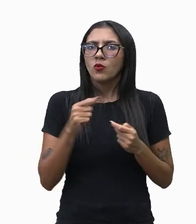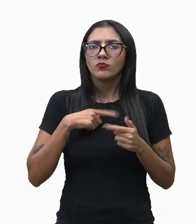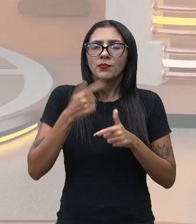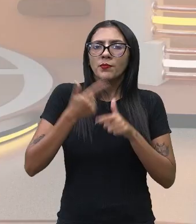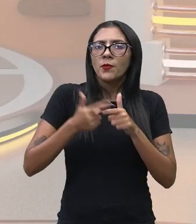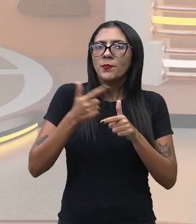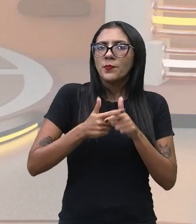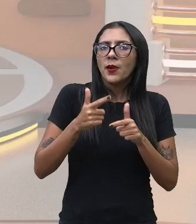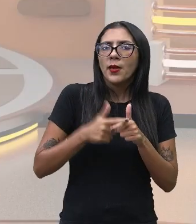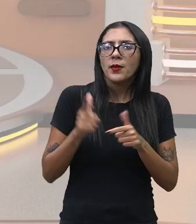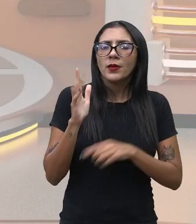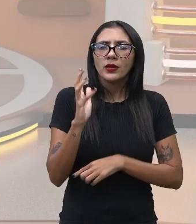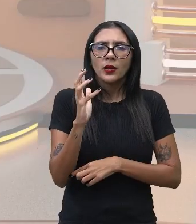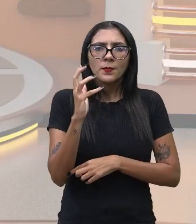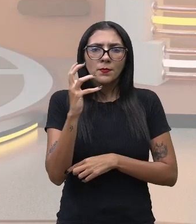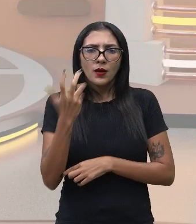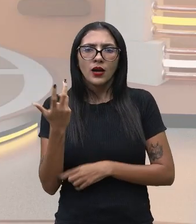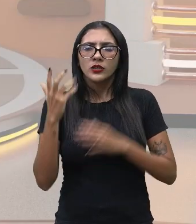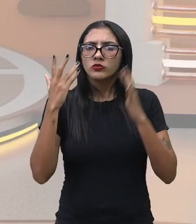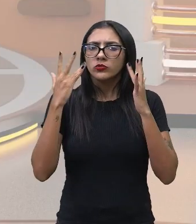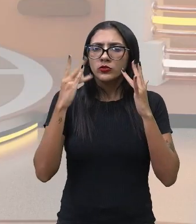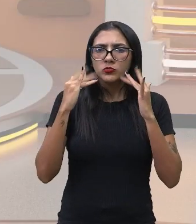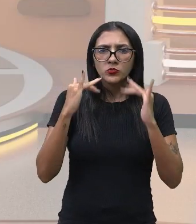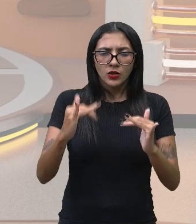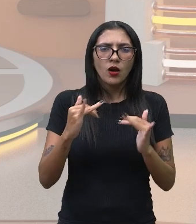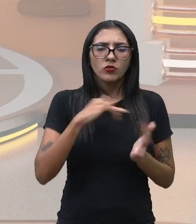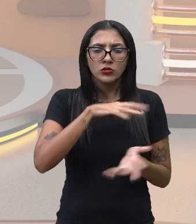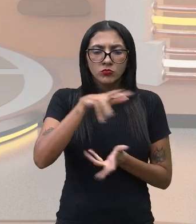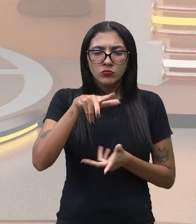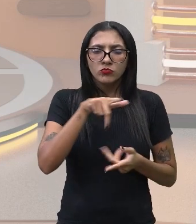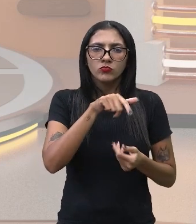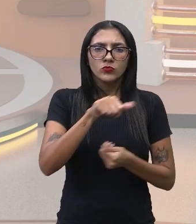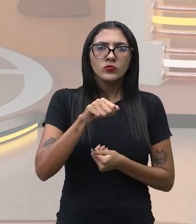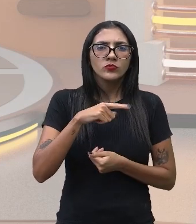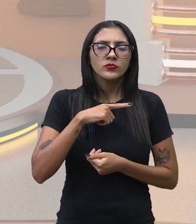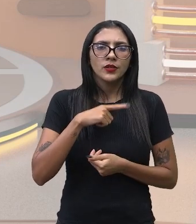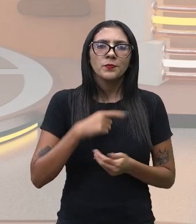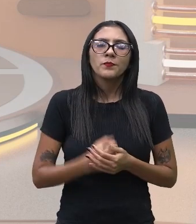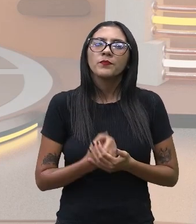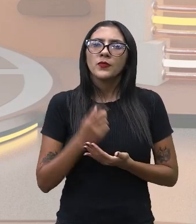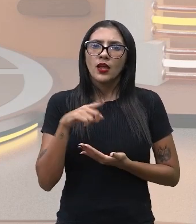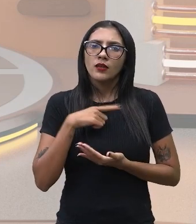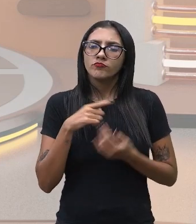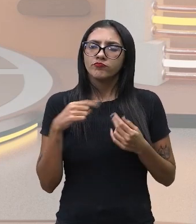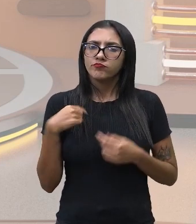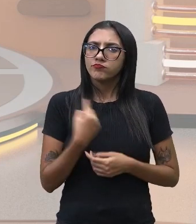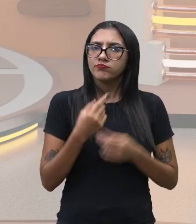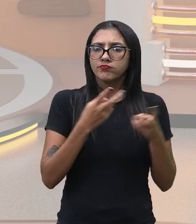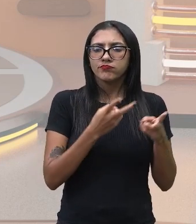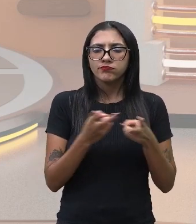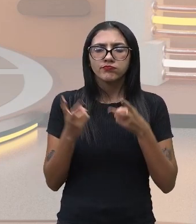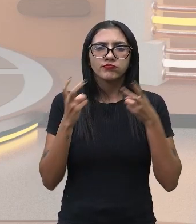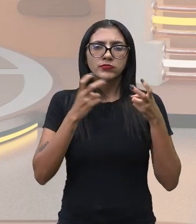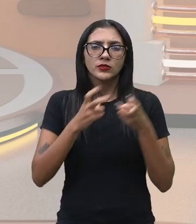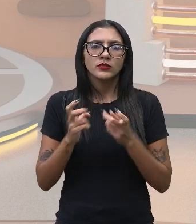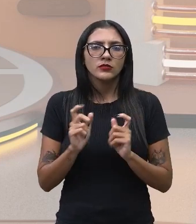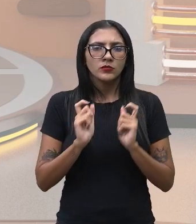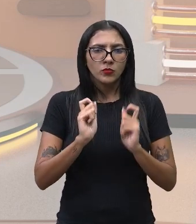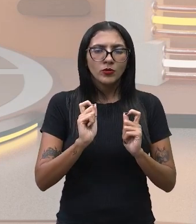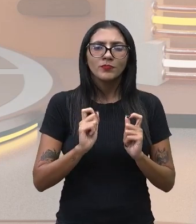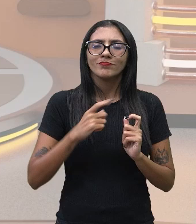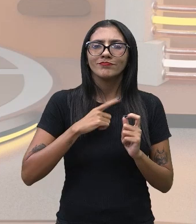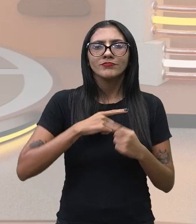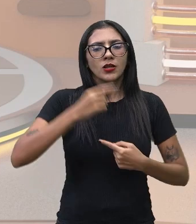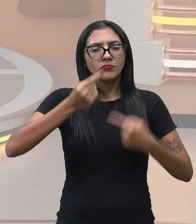problemas ambientais, né, que ocorrem no mundo todo, eles vêm trazer trazer aí, né, o